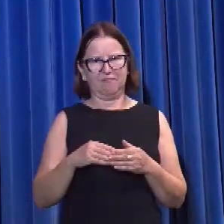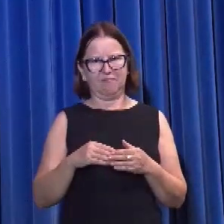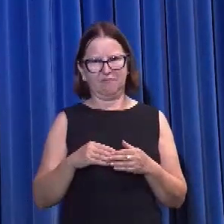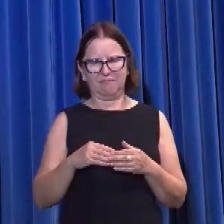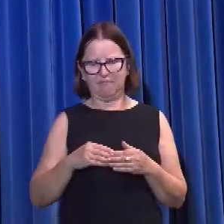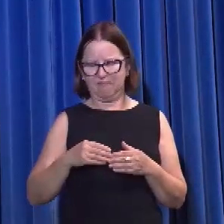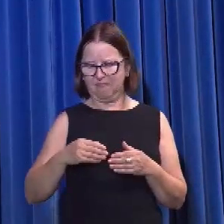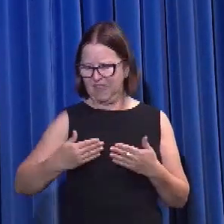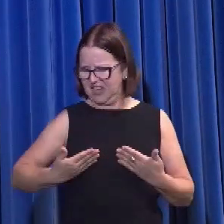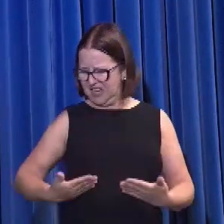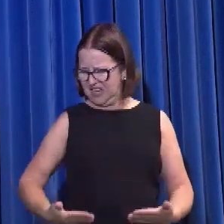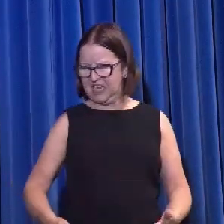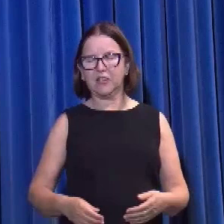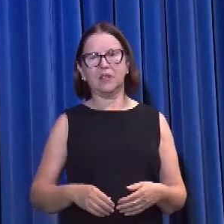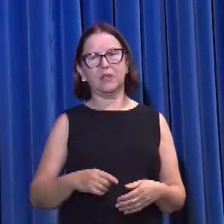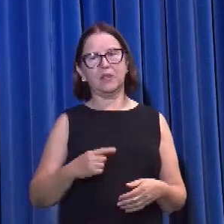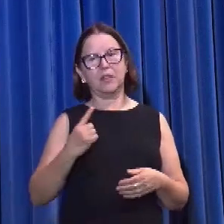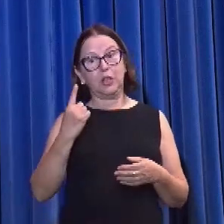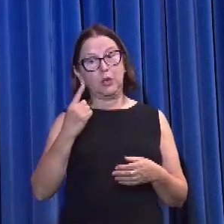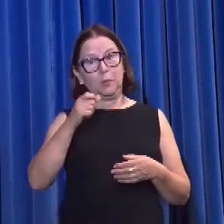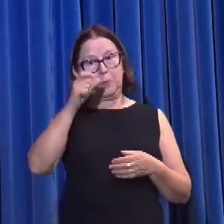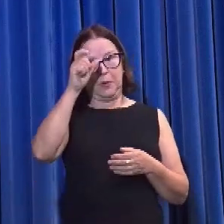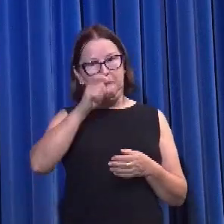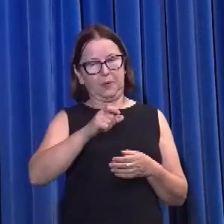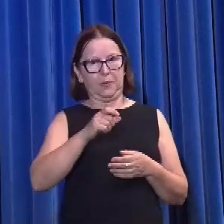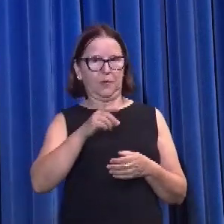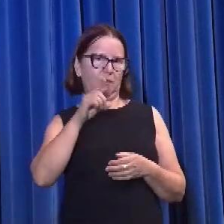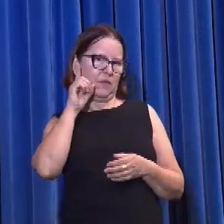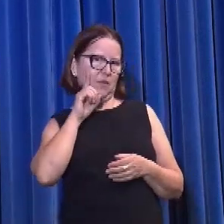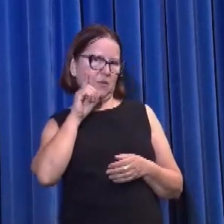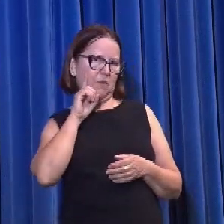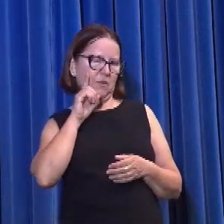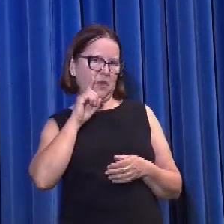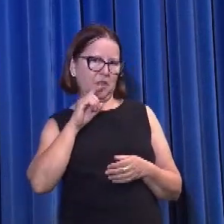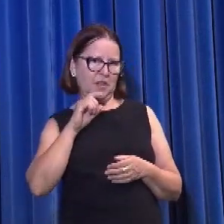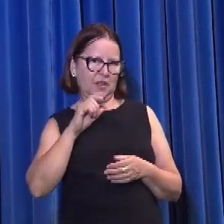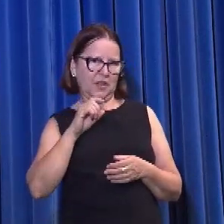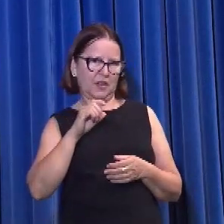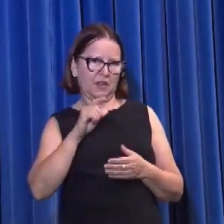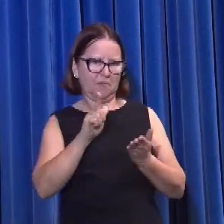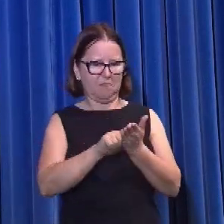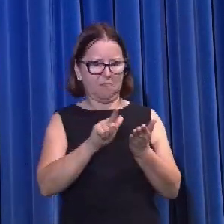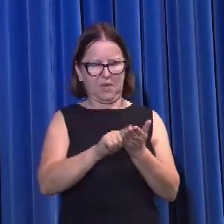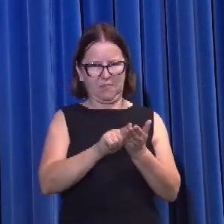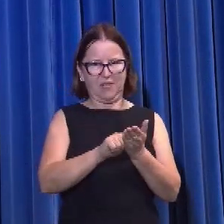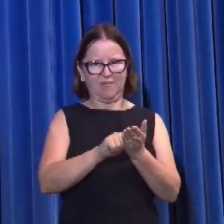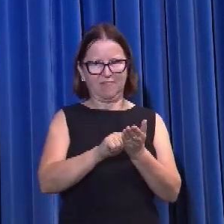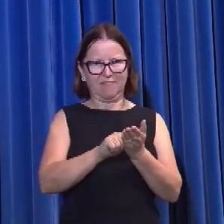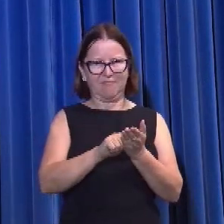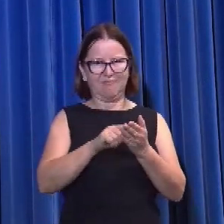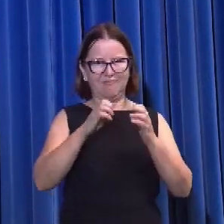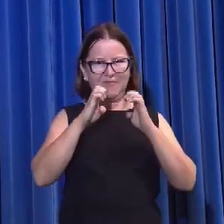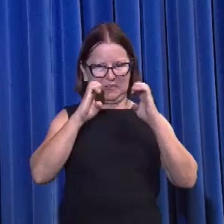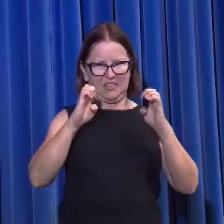Alguém chegou para ele, era um americano, em inglês, deu um folheto